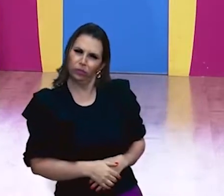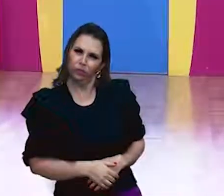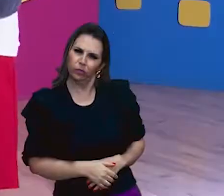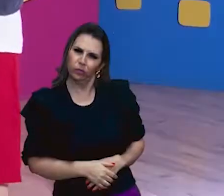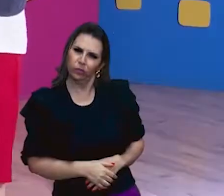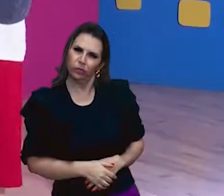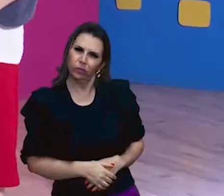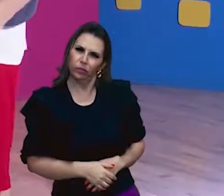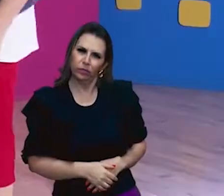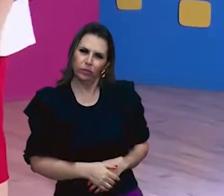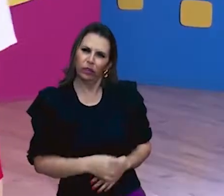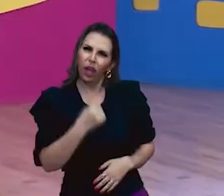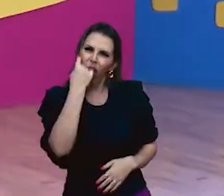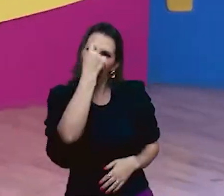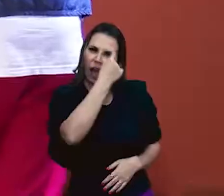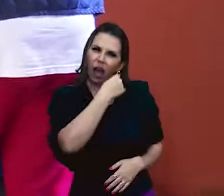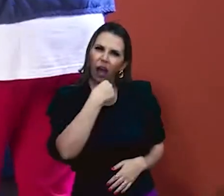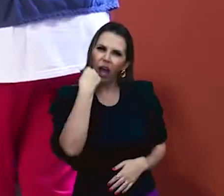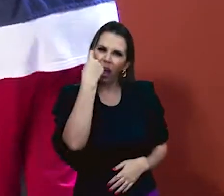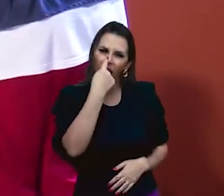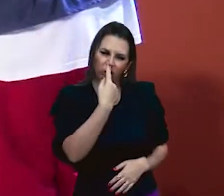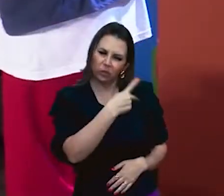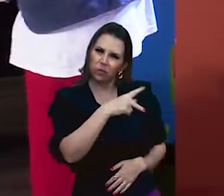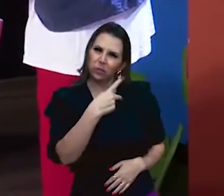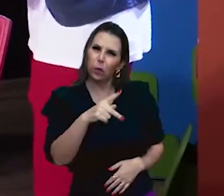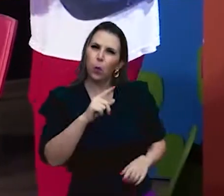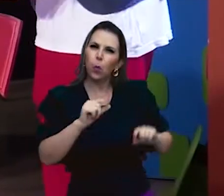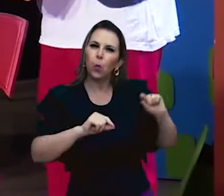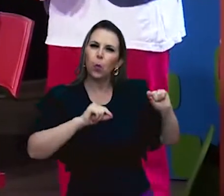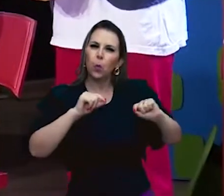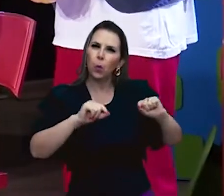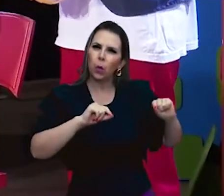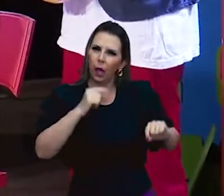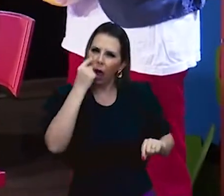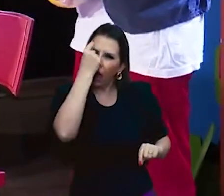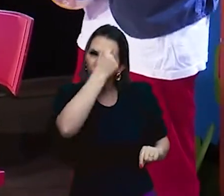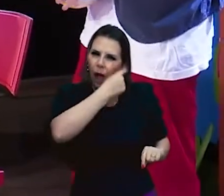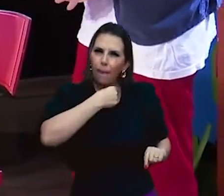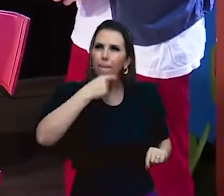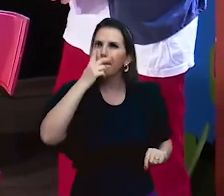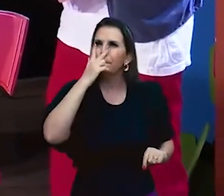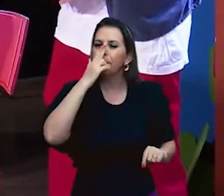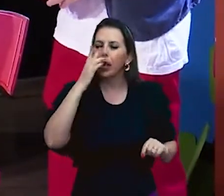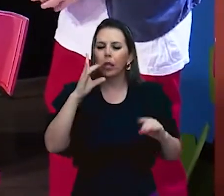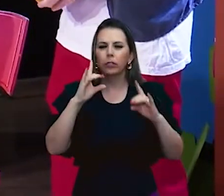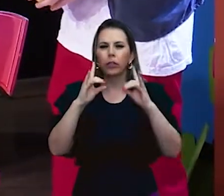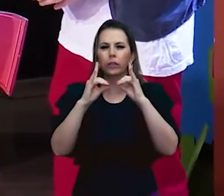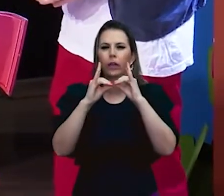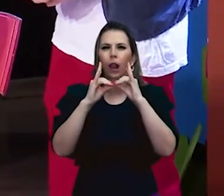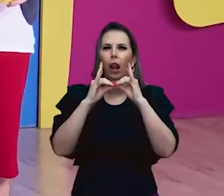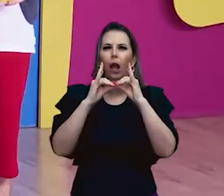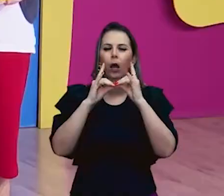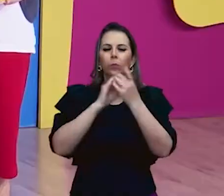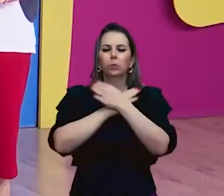Gente, que caras são essas? Cara de